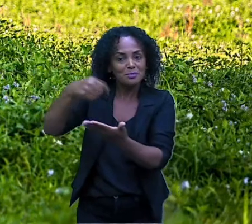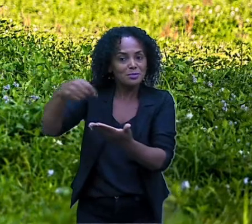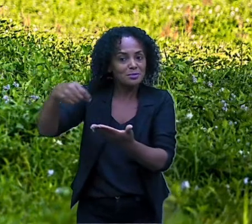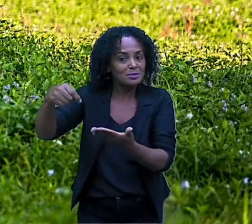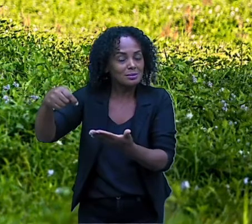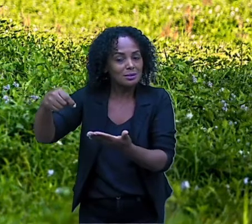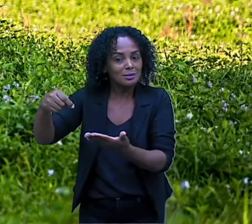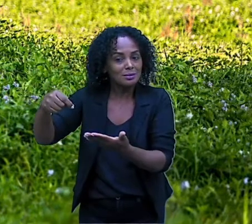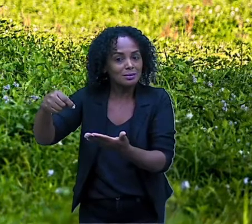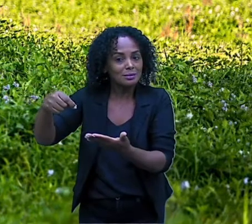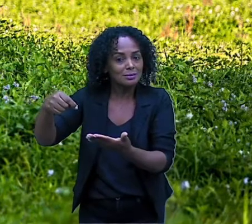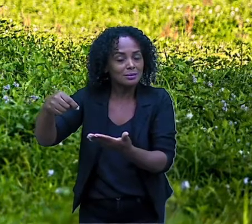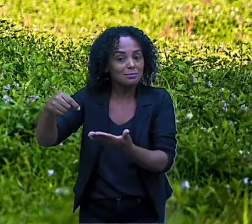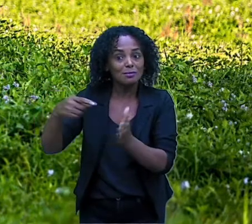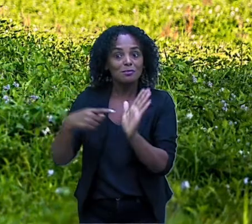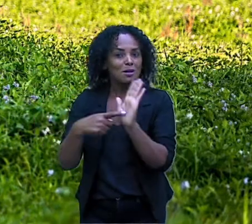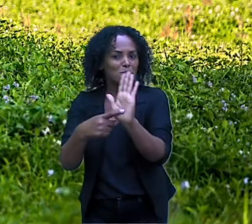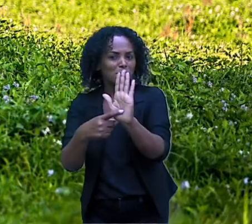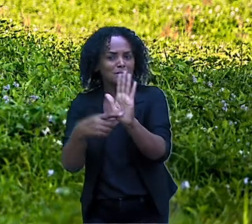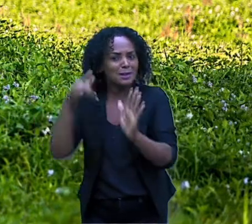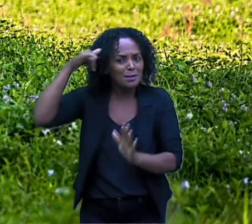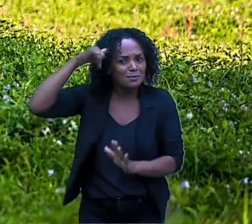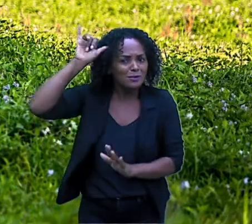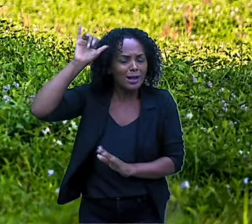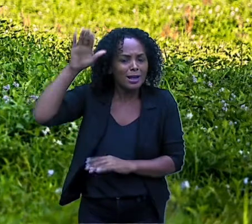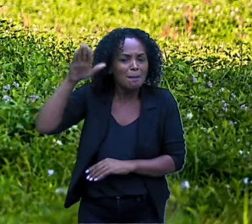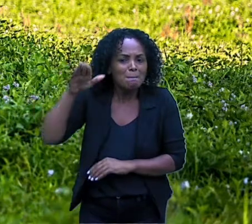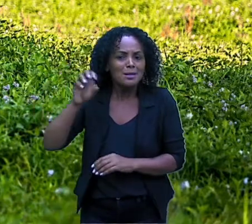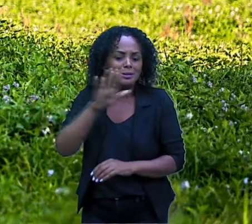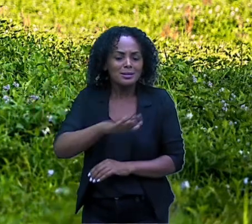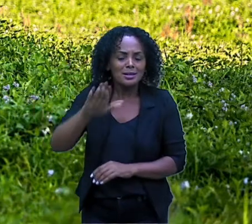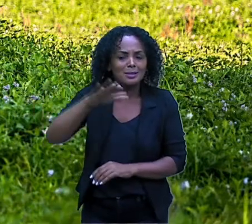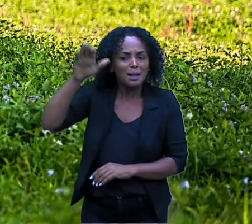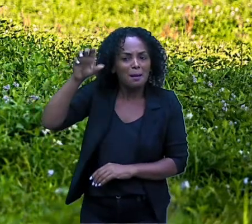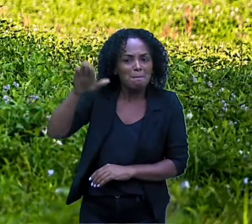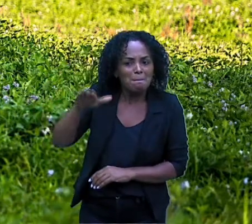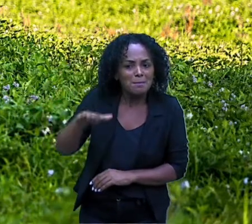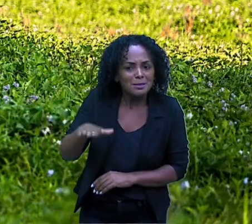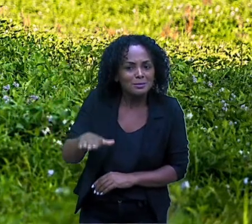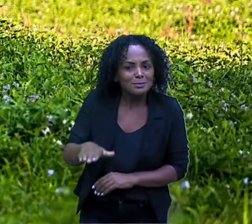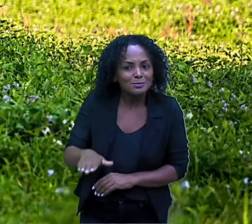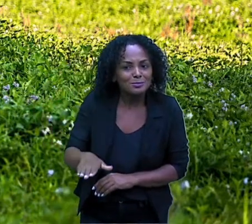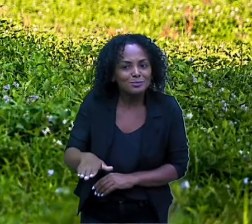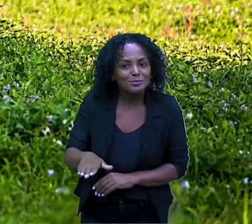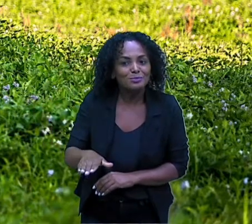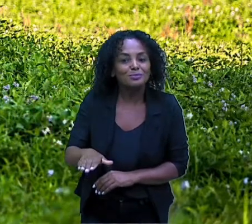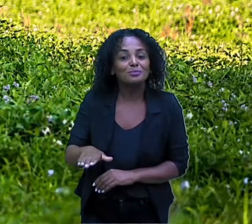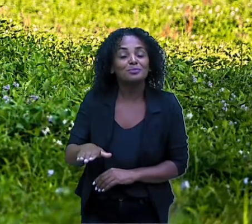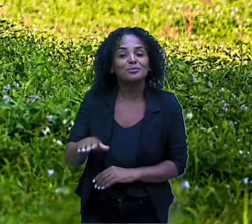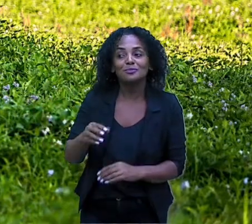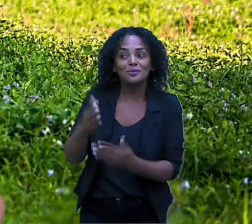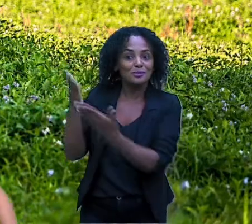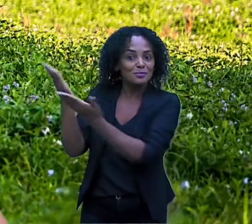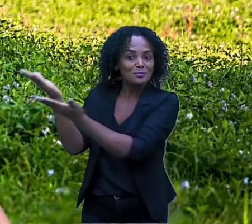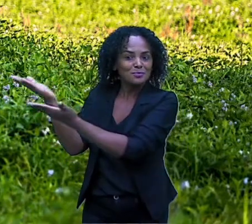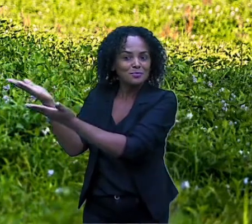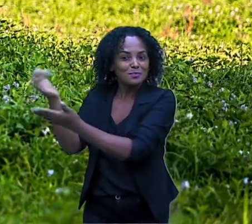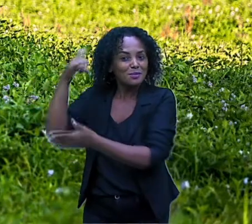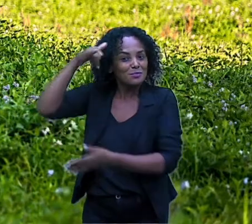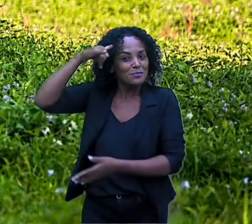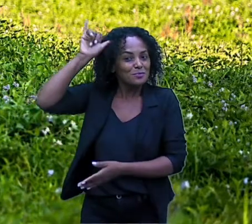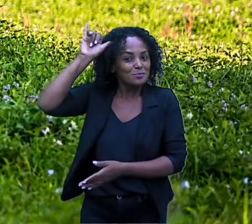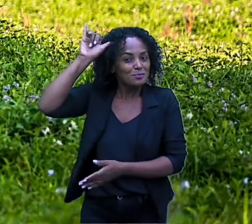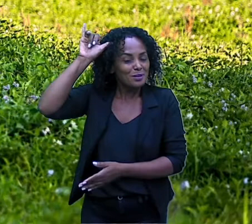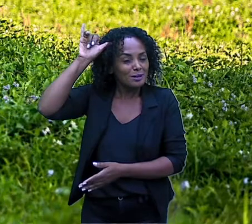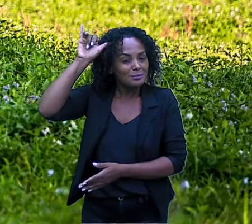Cow. Vamos mostrar a cow para os meninos aí, para os outros estudantes. Dá uma baixadinha aí, galerinha. Olá, cow, a vaca aí. Tá? Agora vocês podem subir. Cow